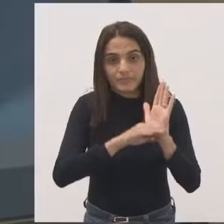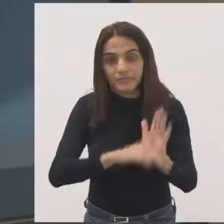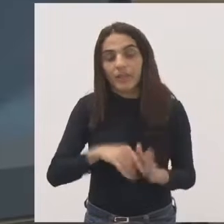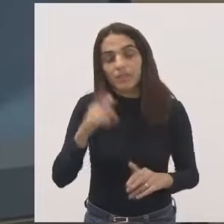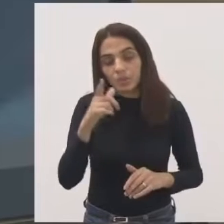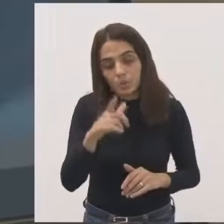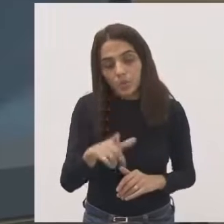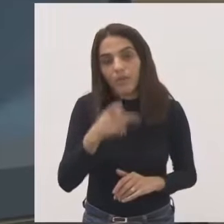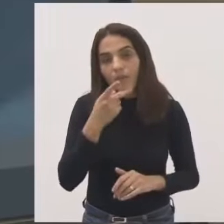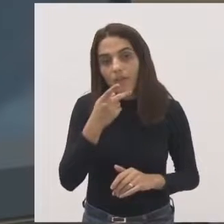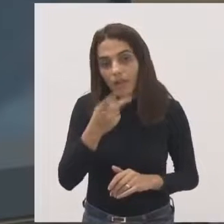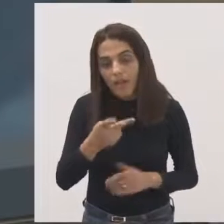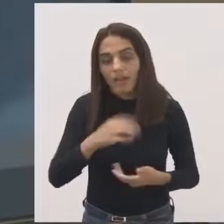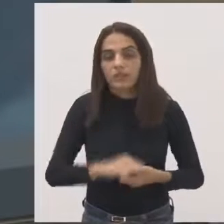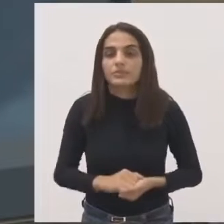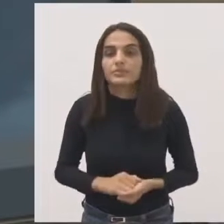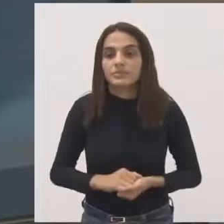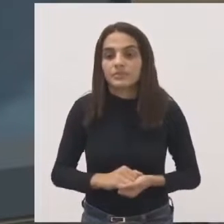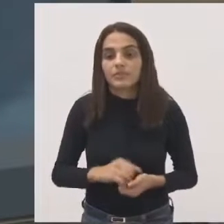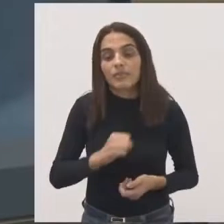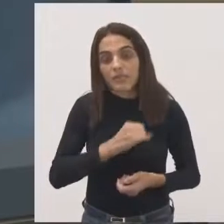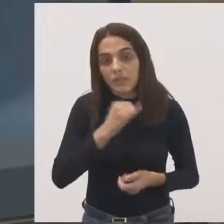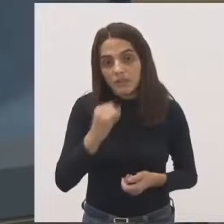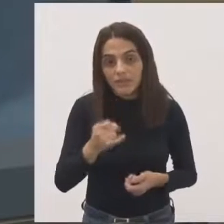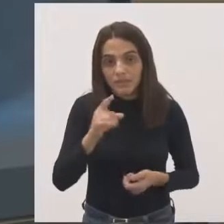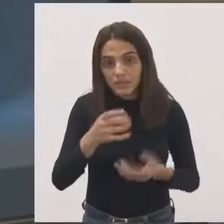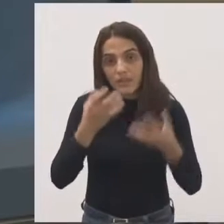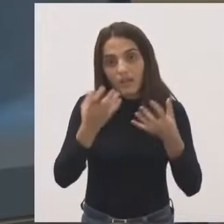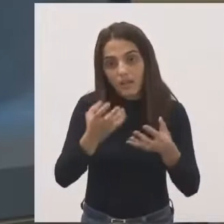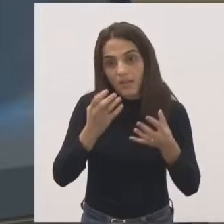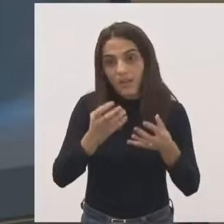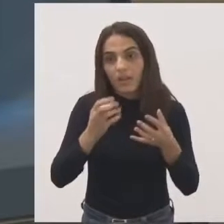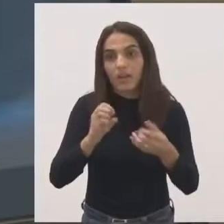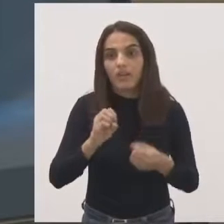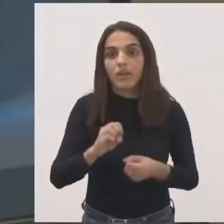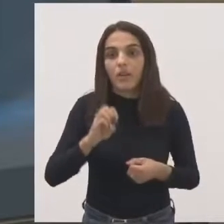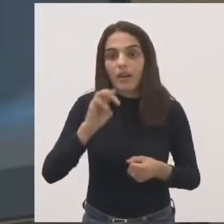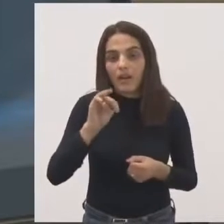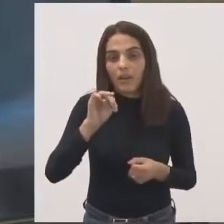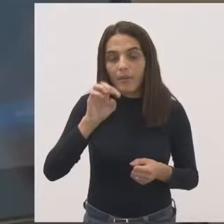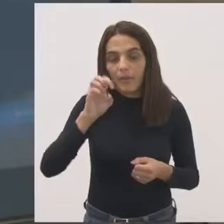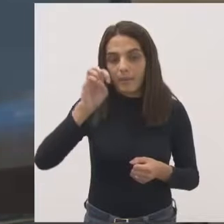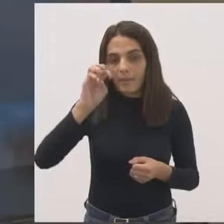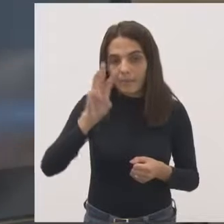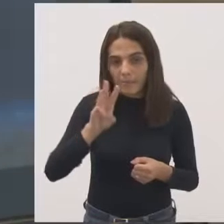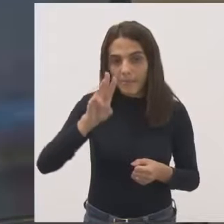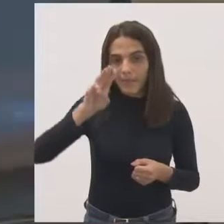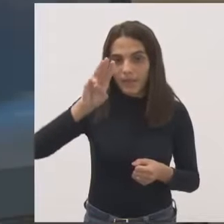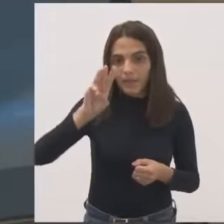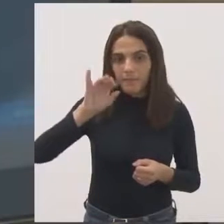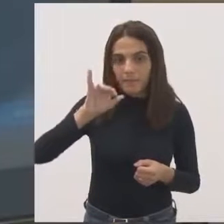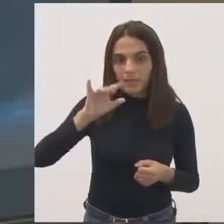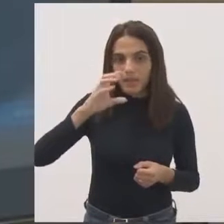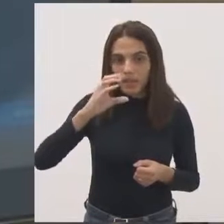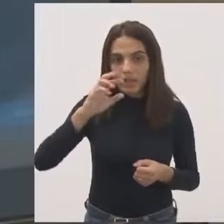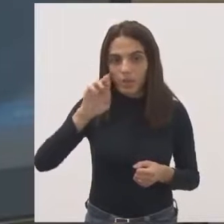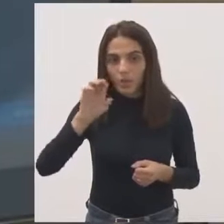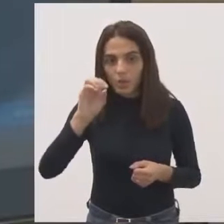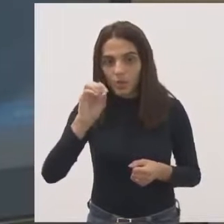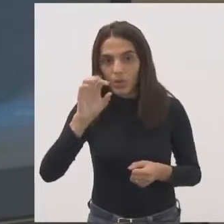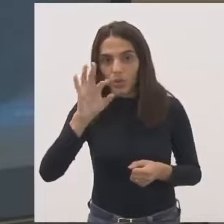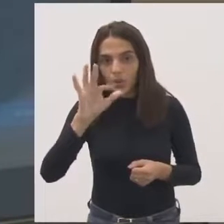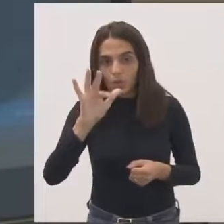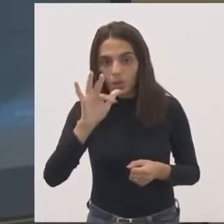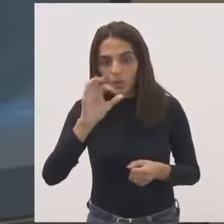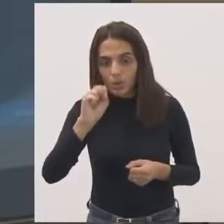mesma coisa dos diagnósticos. A gente deseja que a Microsoft, né, ela envie automaticamente